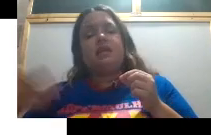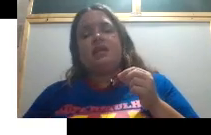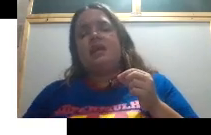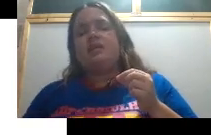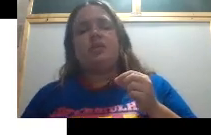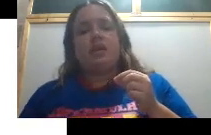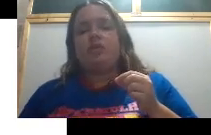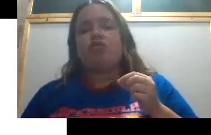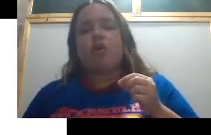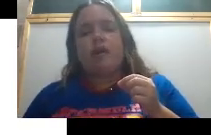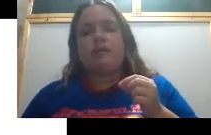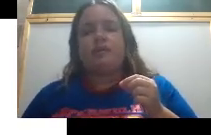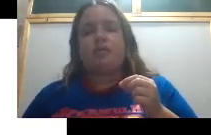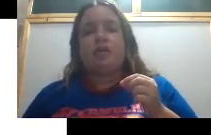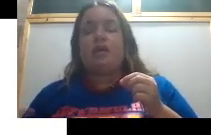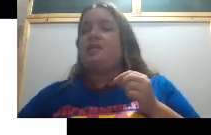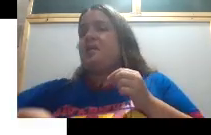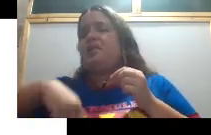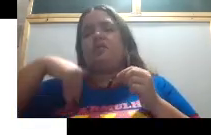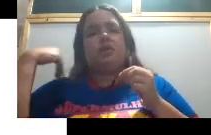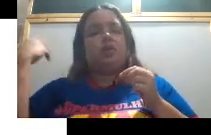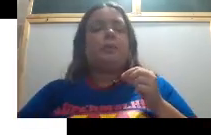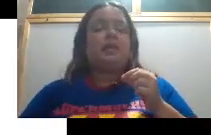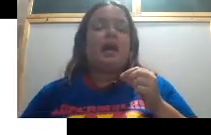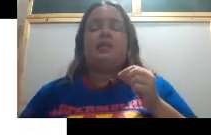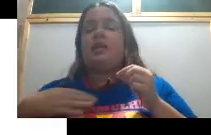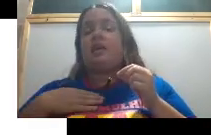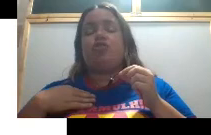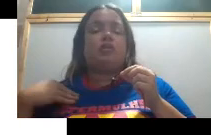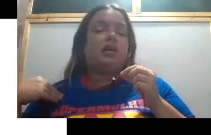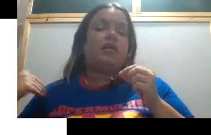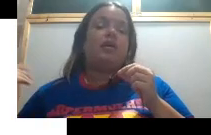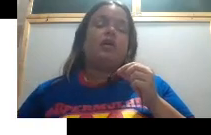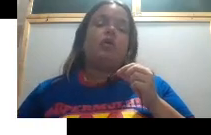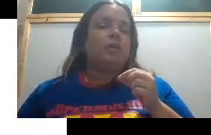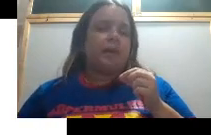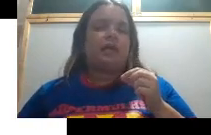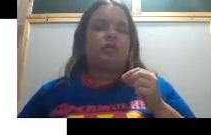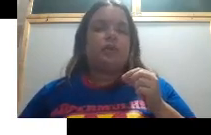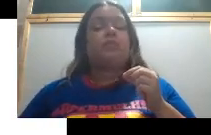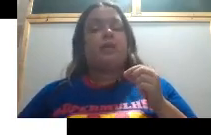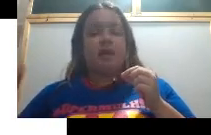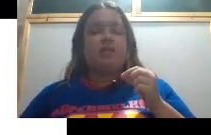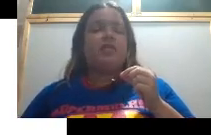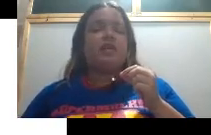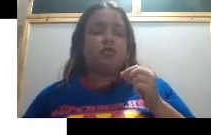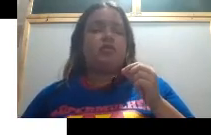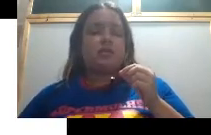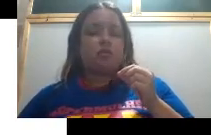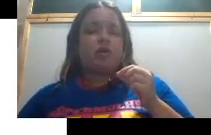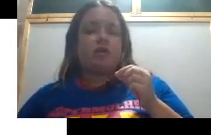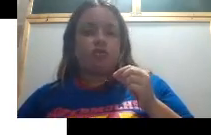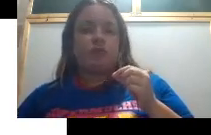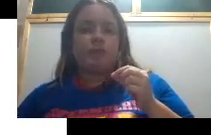e ninguém tem o direito de escolher ninguém tem o direito de opinar ninguém quer funcionava o Imperador bem